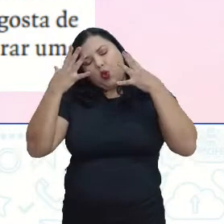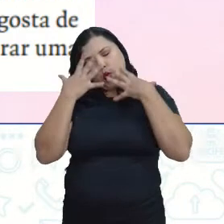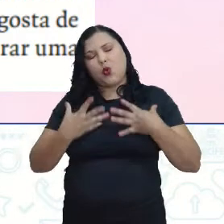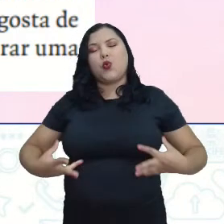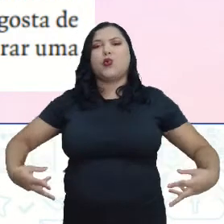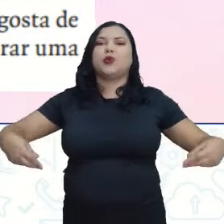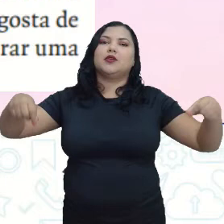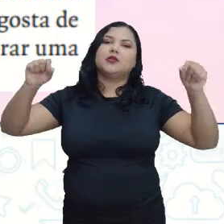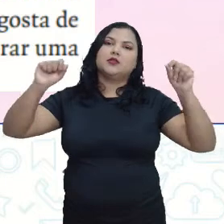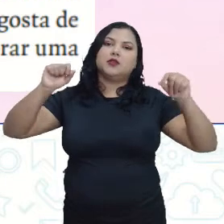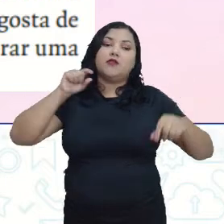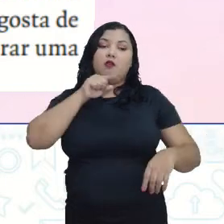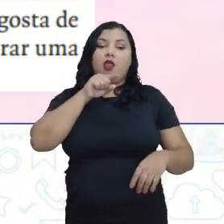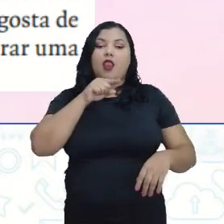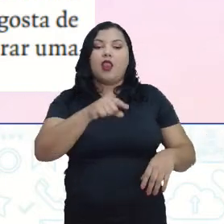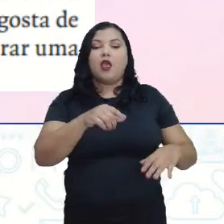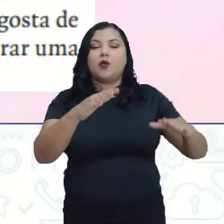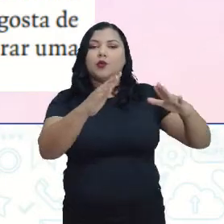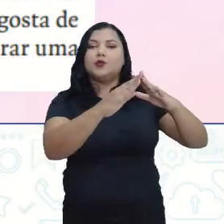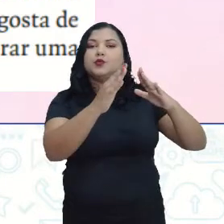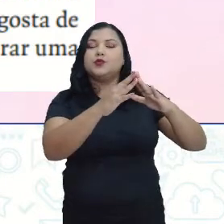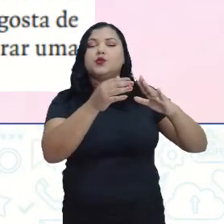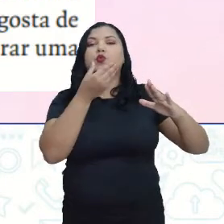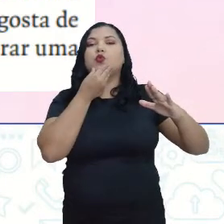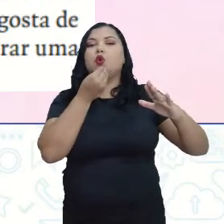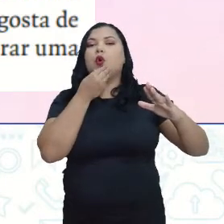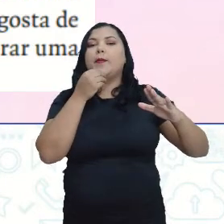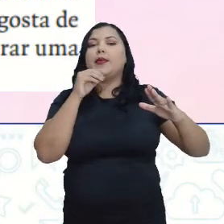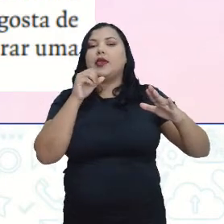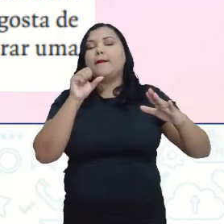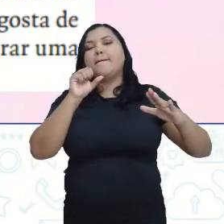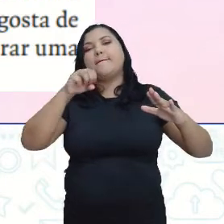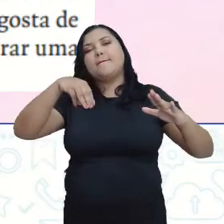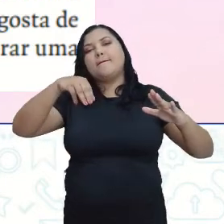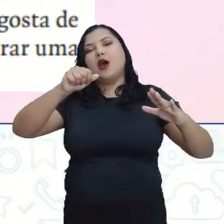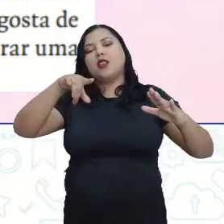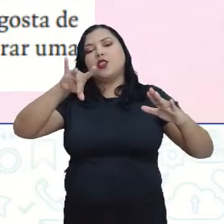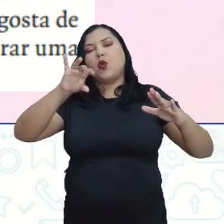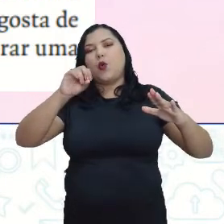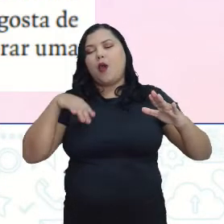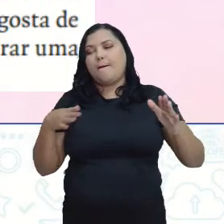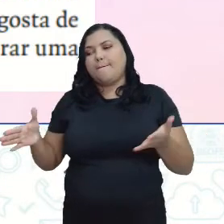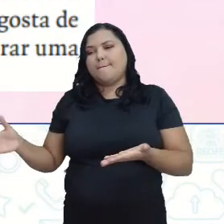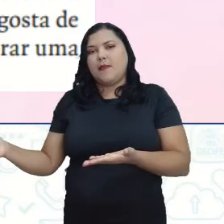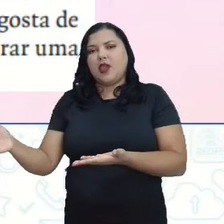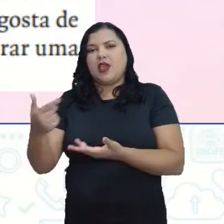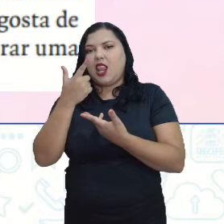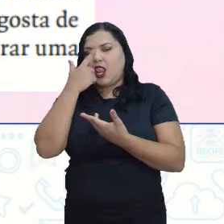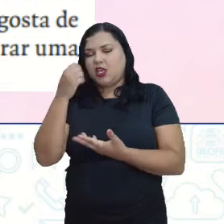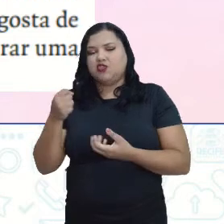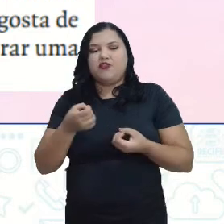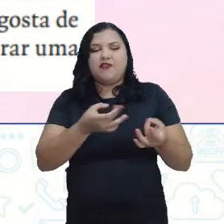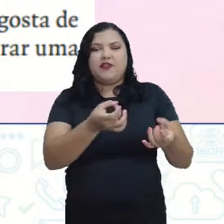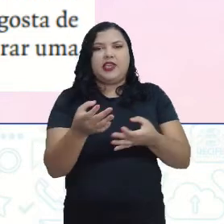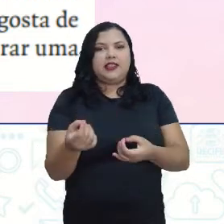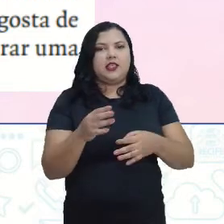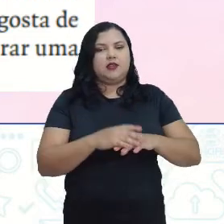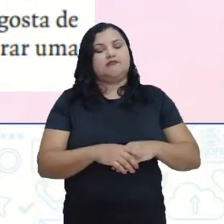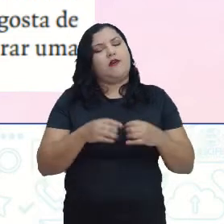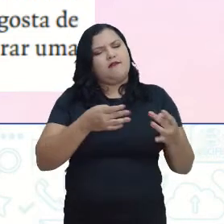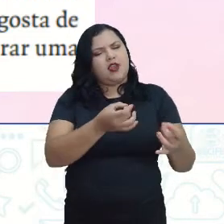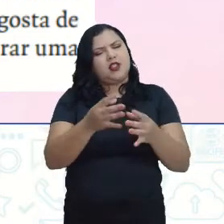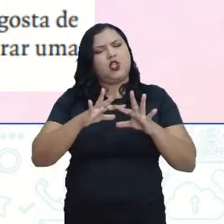saí e fui ao São Manuel levar umas latas para vender. Tudo quanto eu encontro no lixo, eu cato para vender. Deu 13